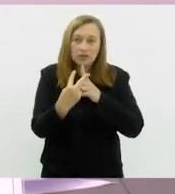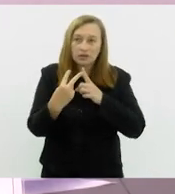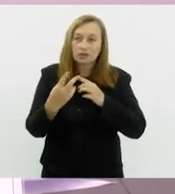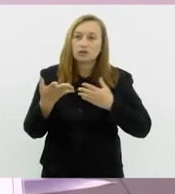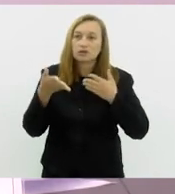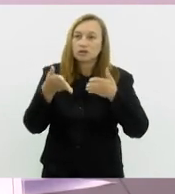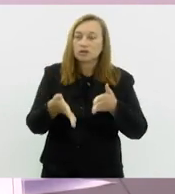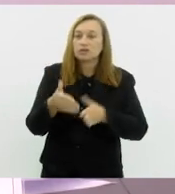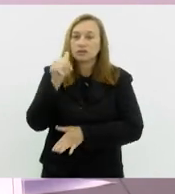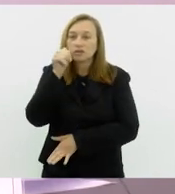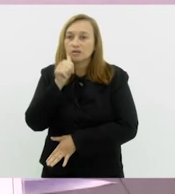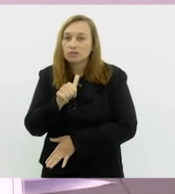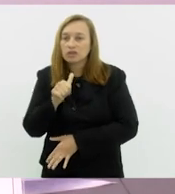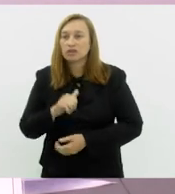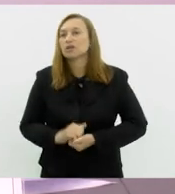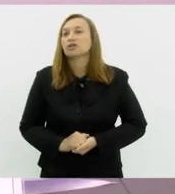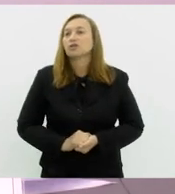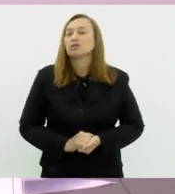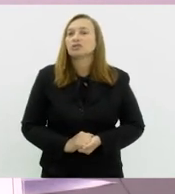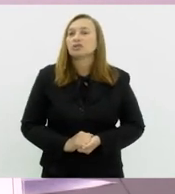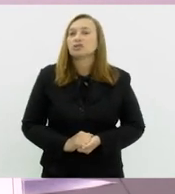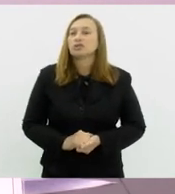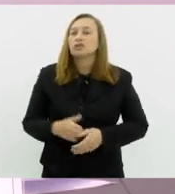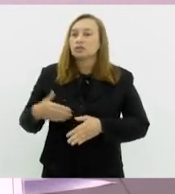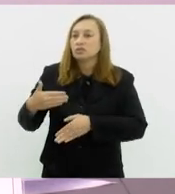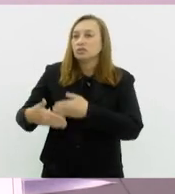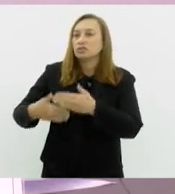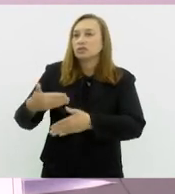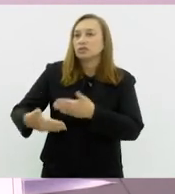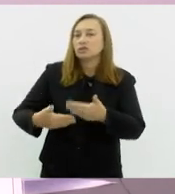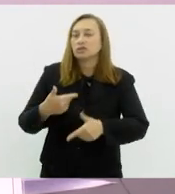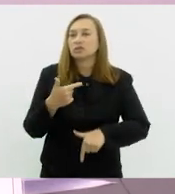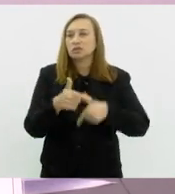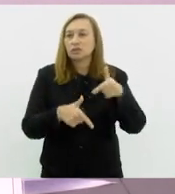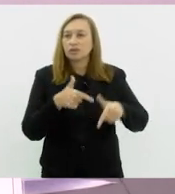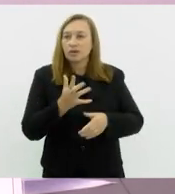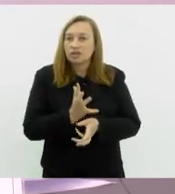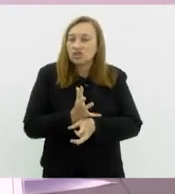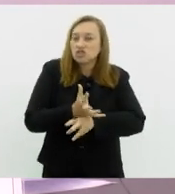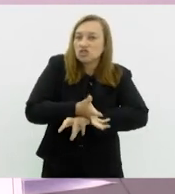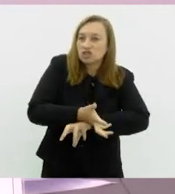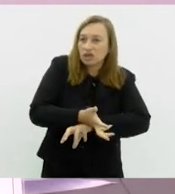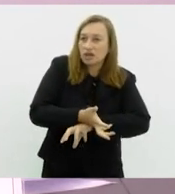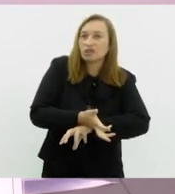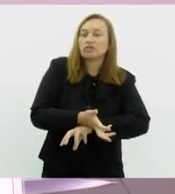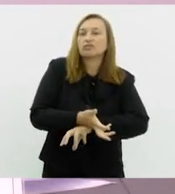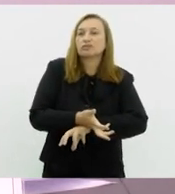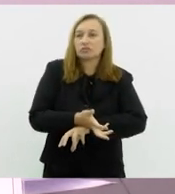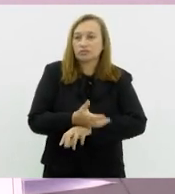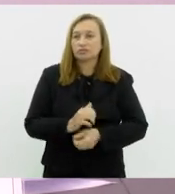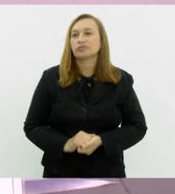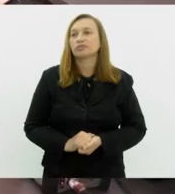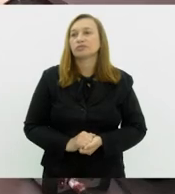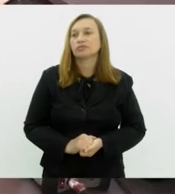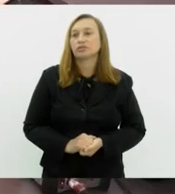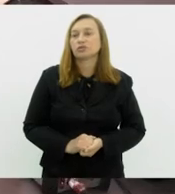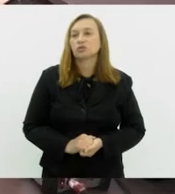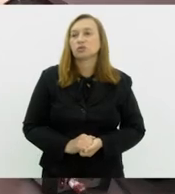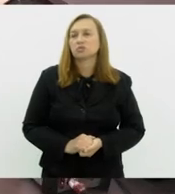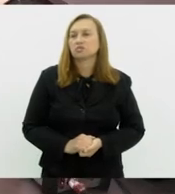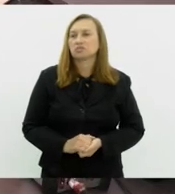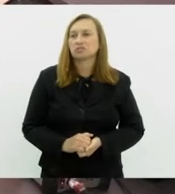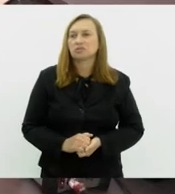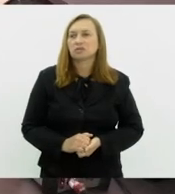que saem, que, enfim, sob um processo de trabalho análogo à escravidão, elas sequer se reconhecem